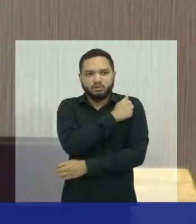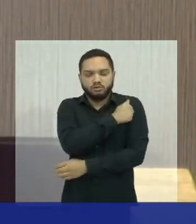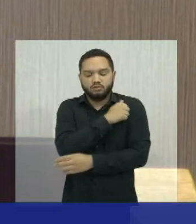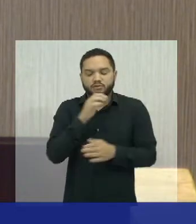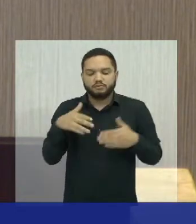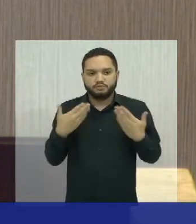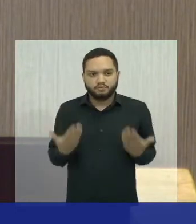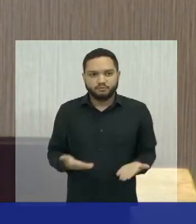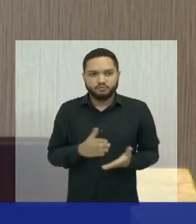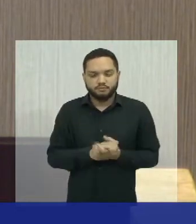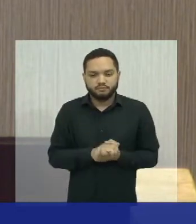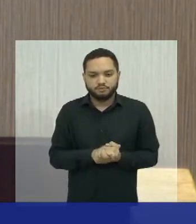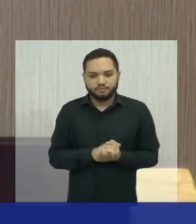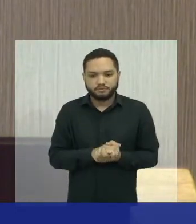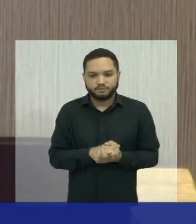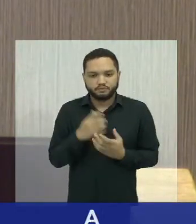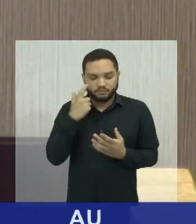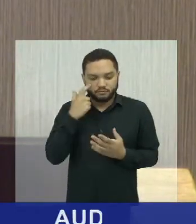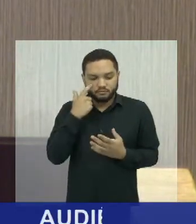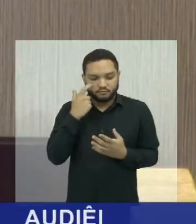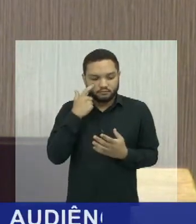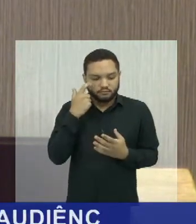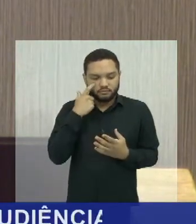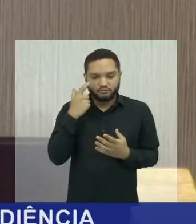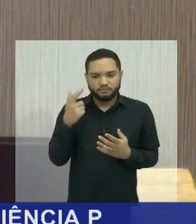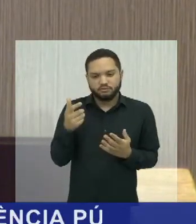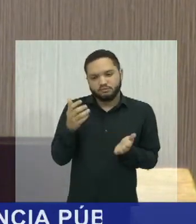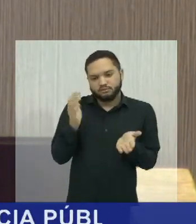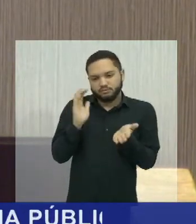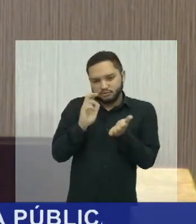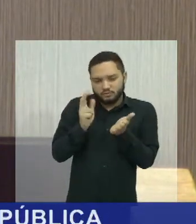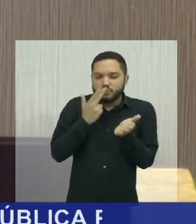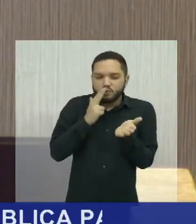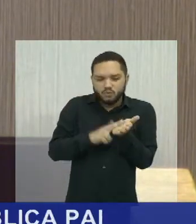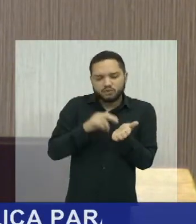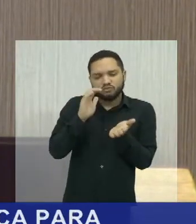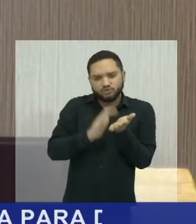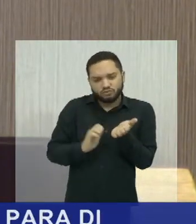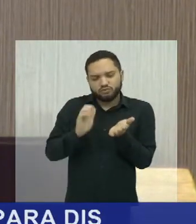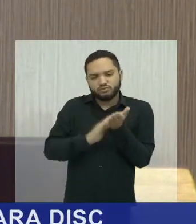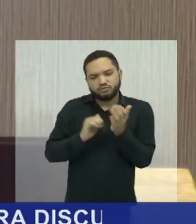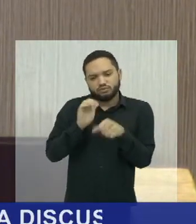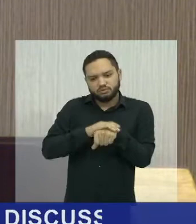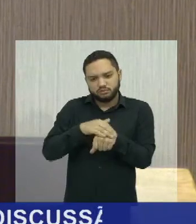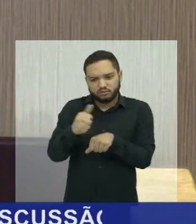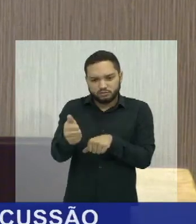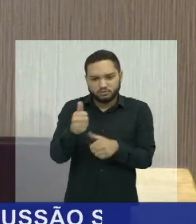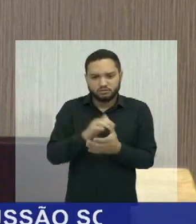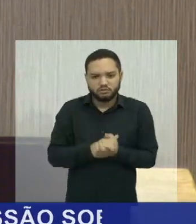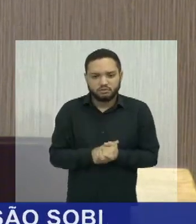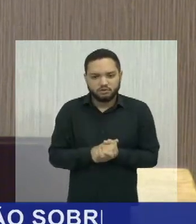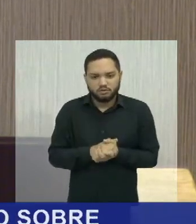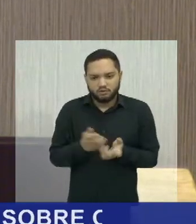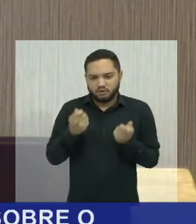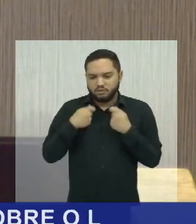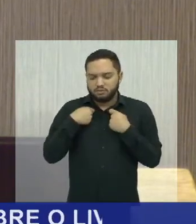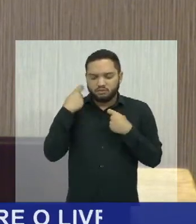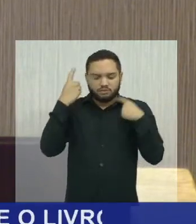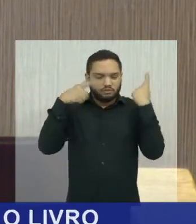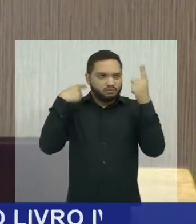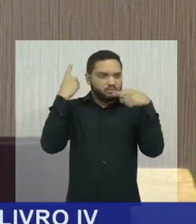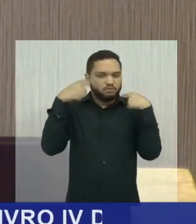Então, vamos ver aí se a gente tira um pouquinho dessas multas. Multa, terminou de que eu estou ficando louca, eu vou perder os